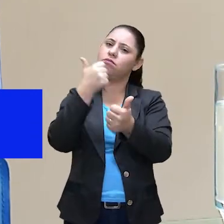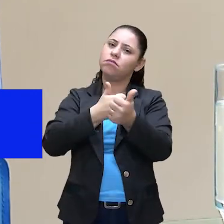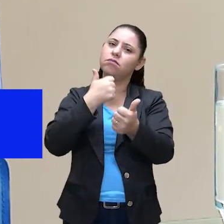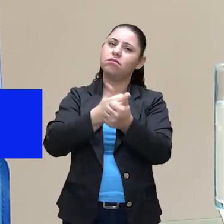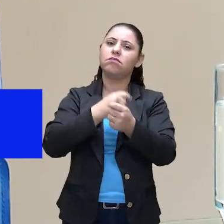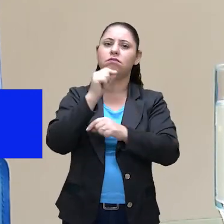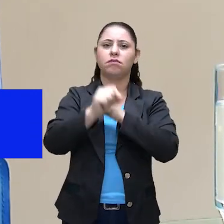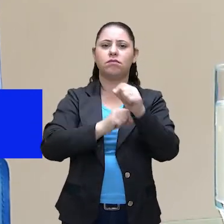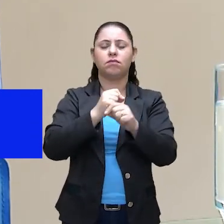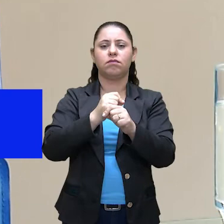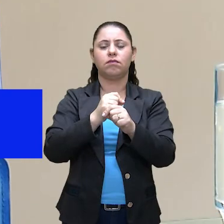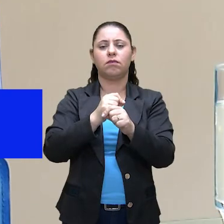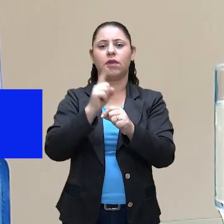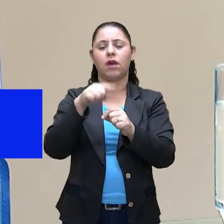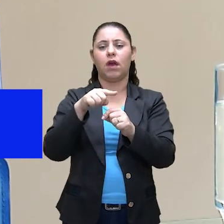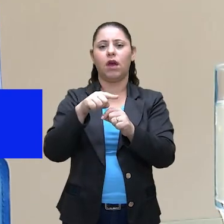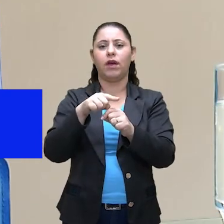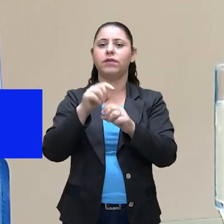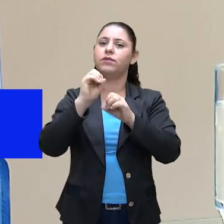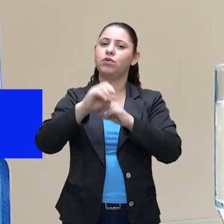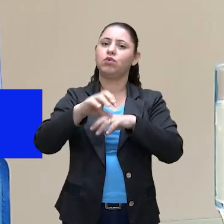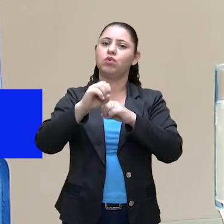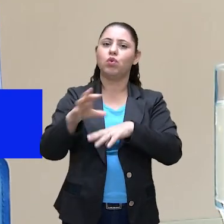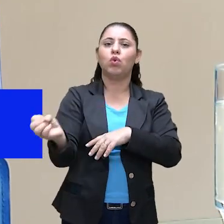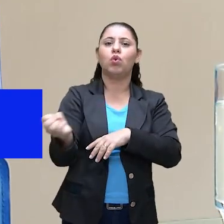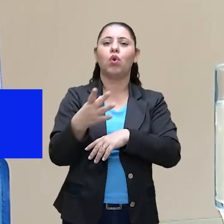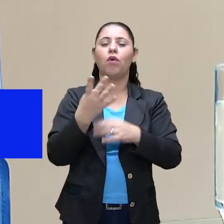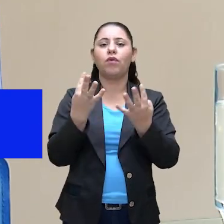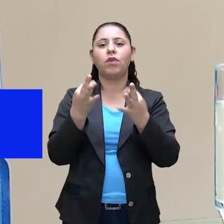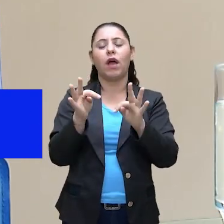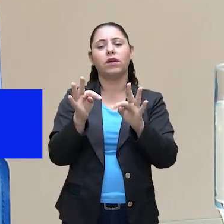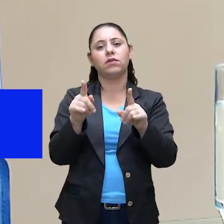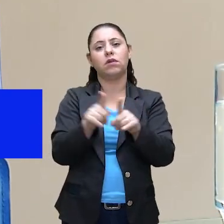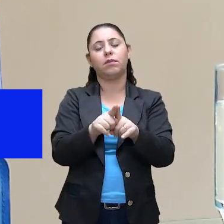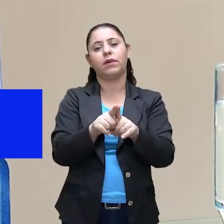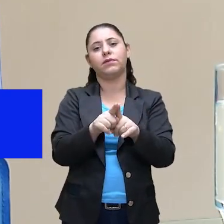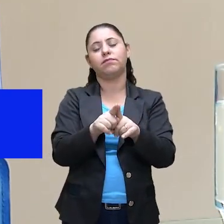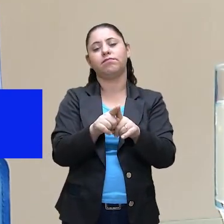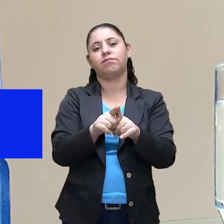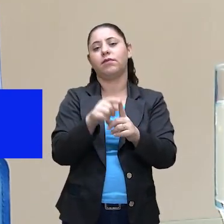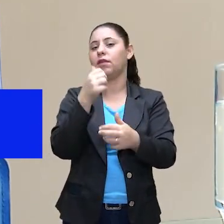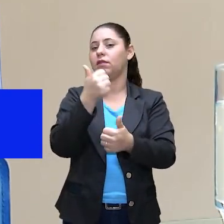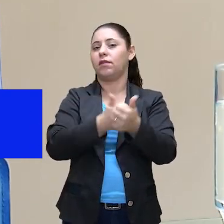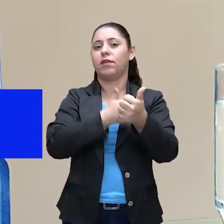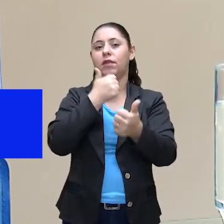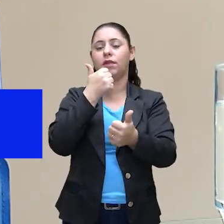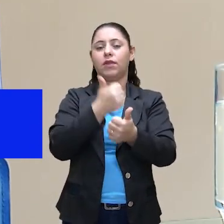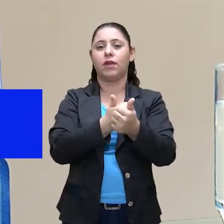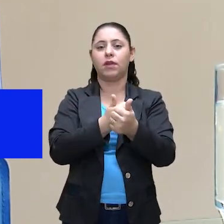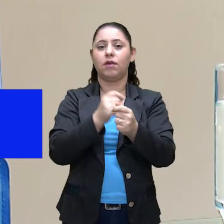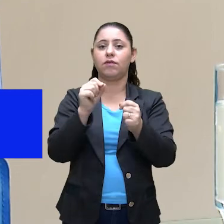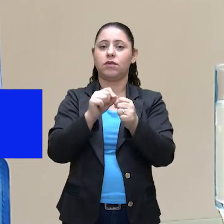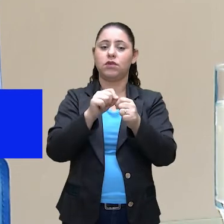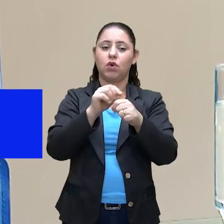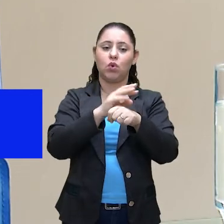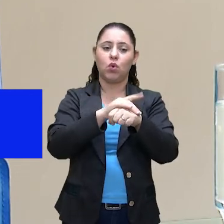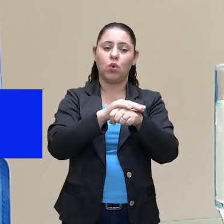desenvolvida, a tentativa de reeducação, novas técnicas para